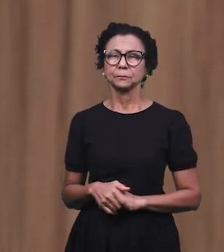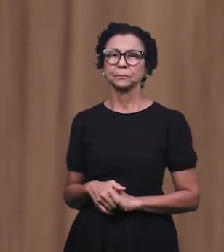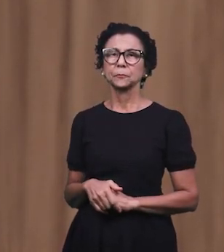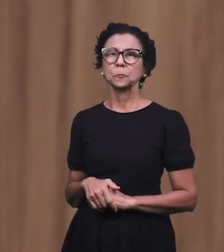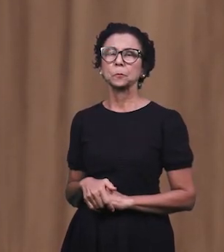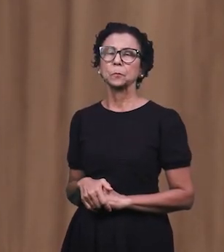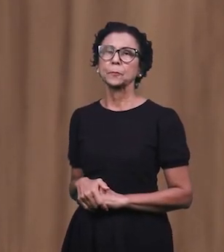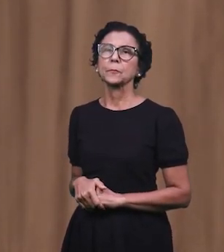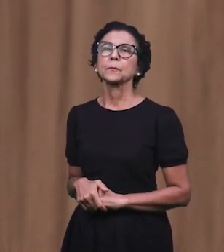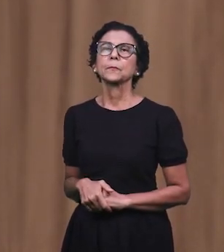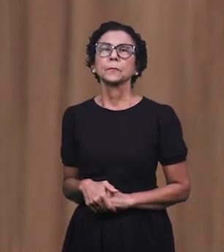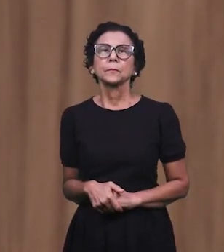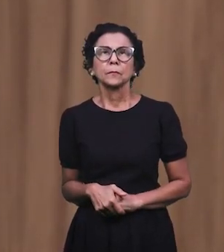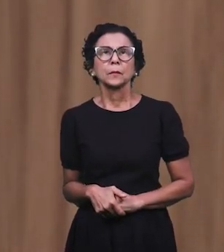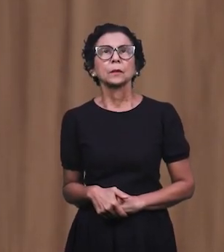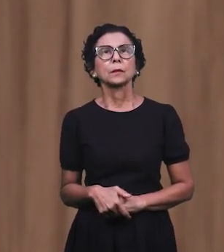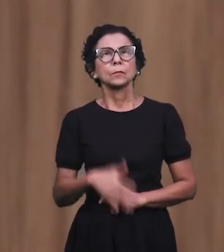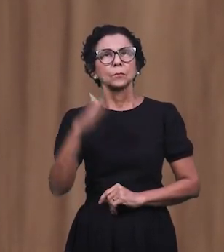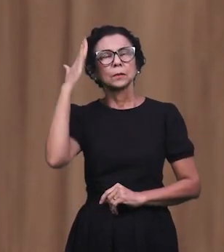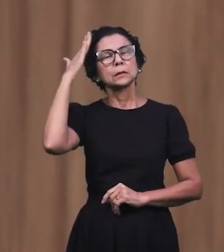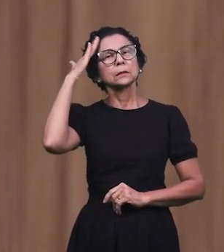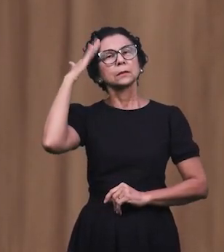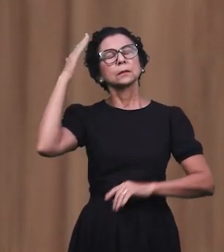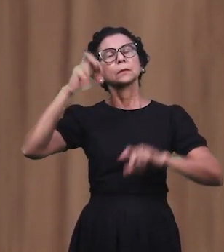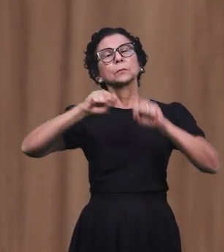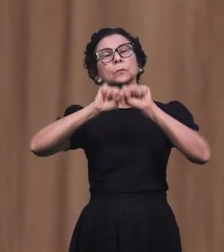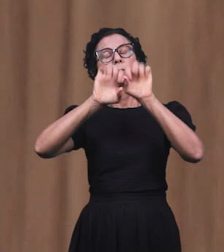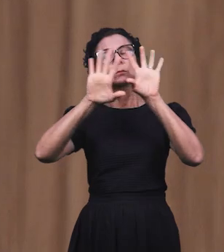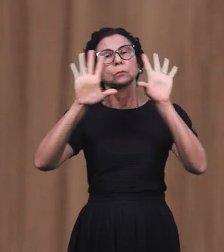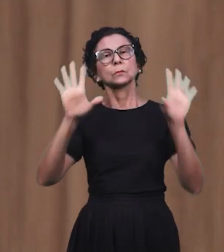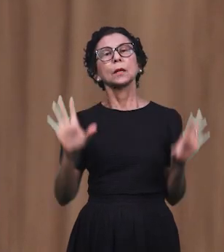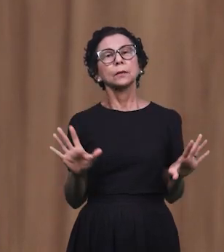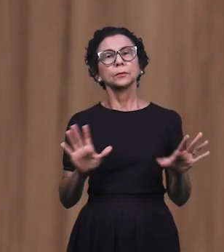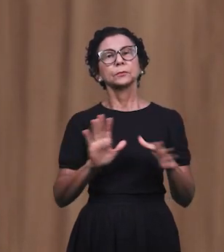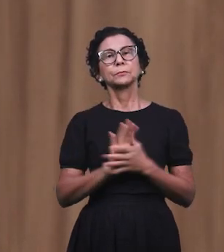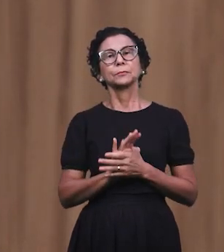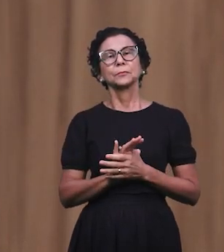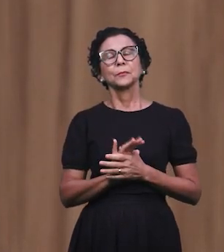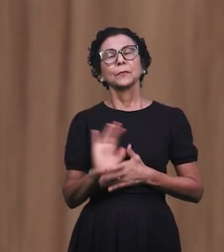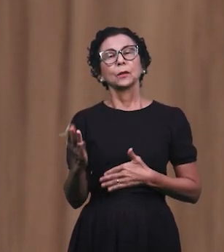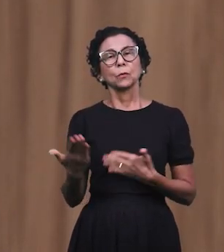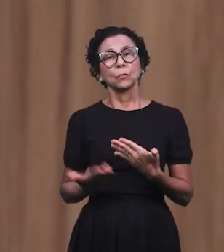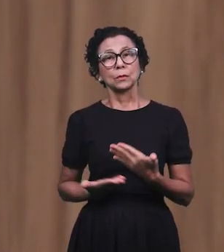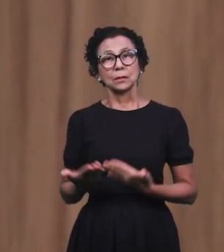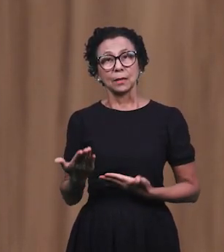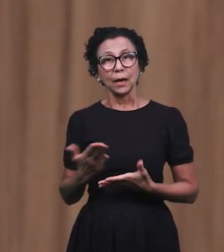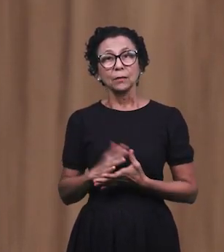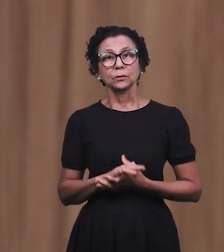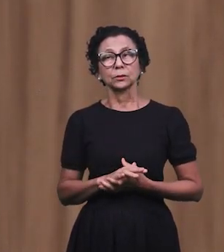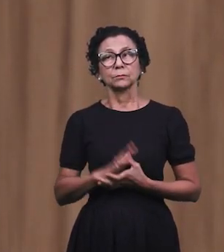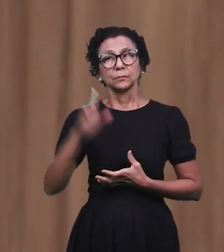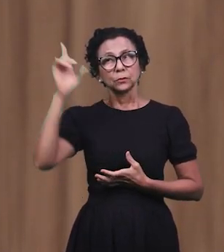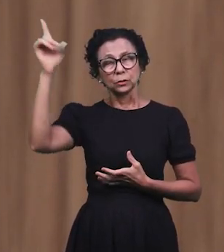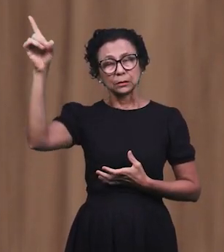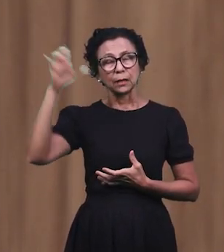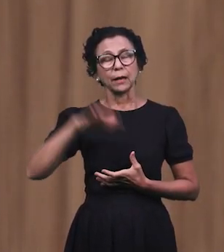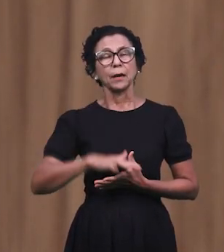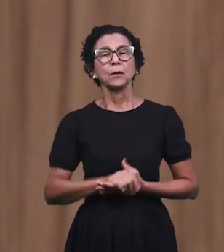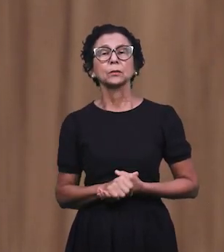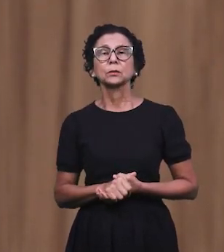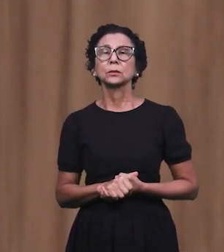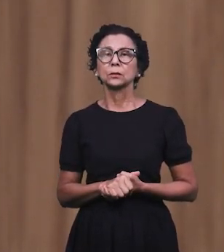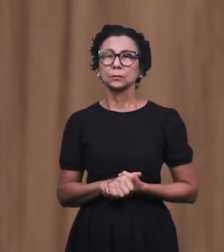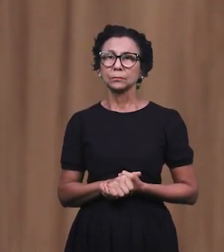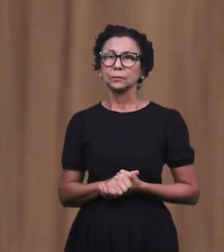estudo, é que nós podemos entender claramente que a vitória do servo, nesse contexto das guerras do